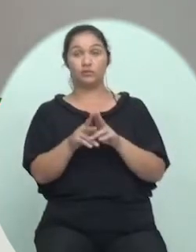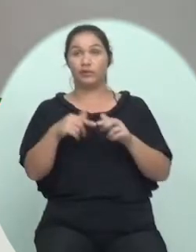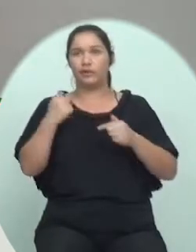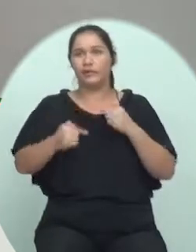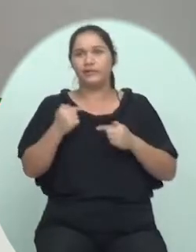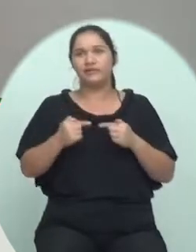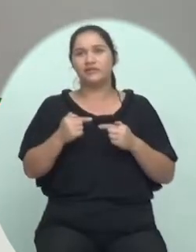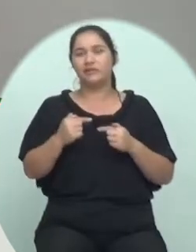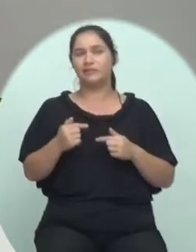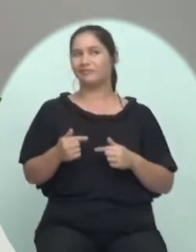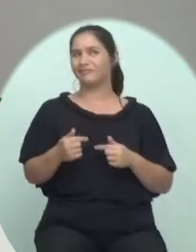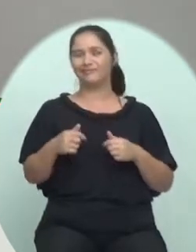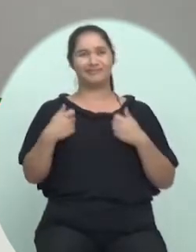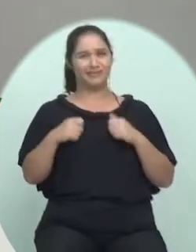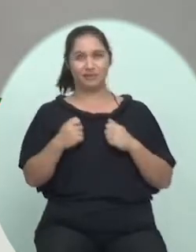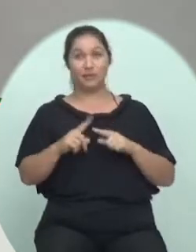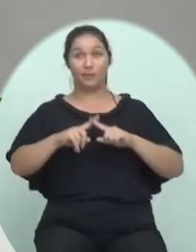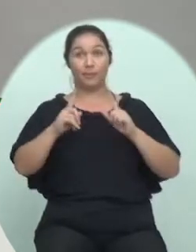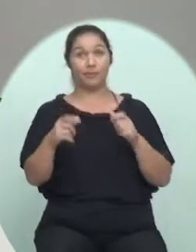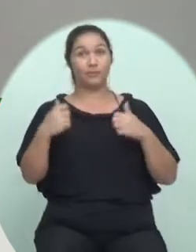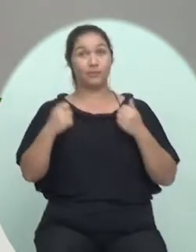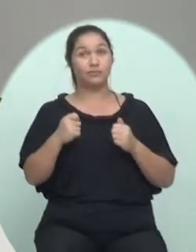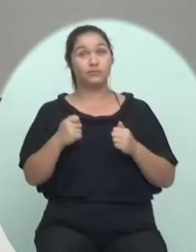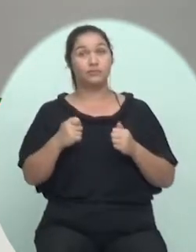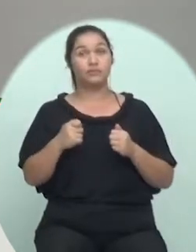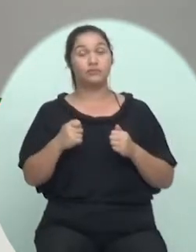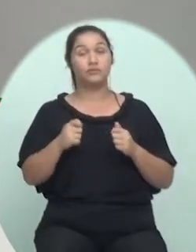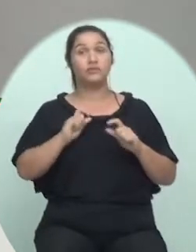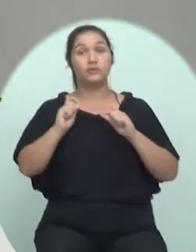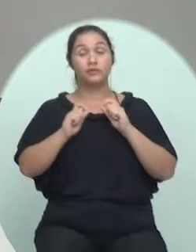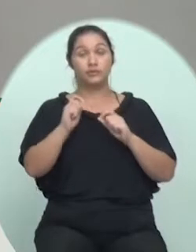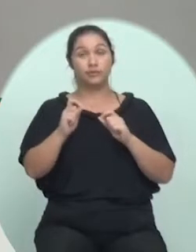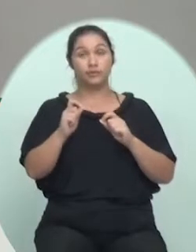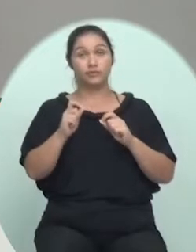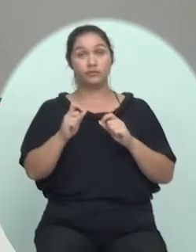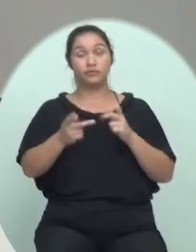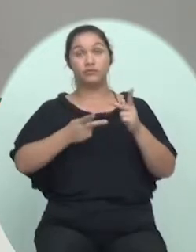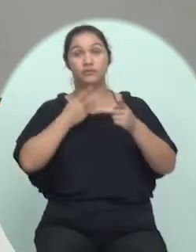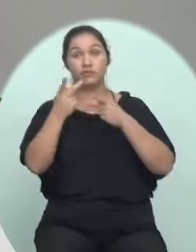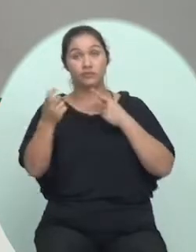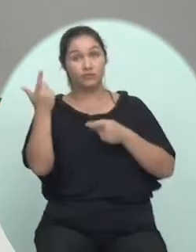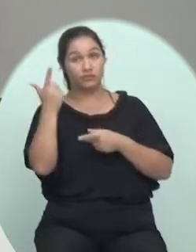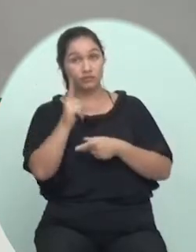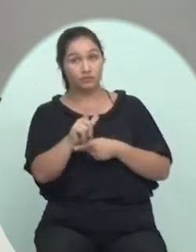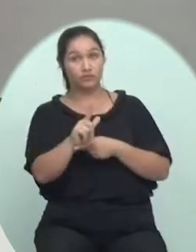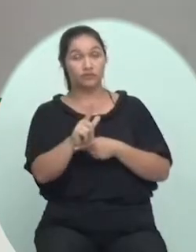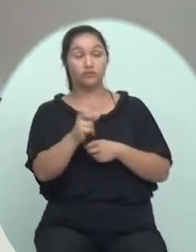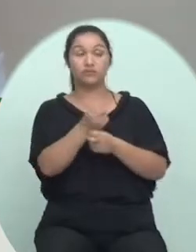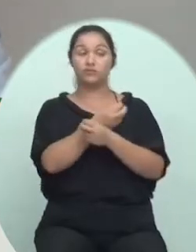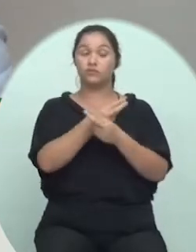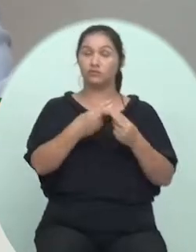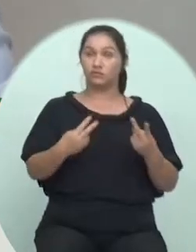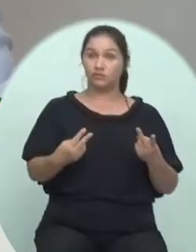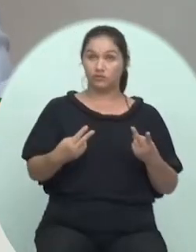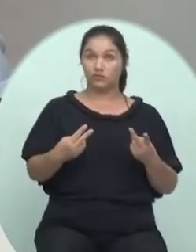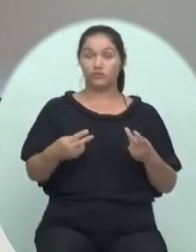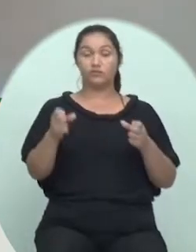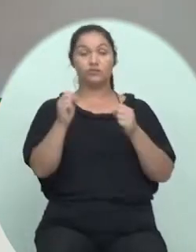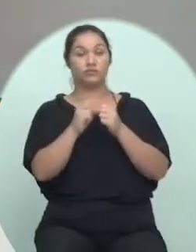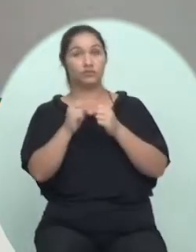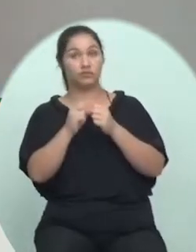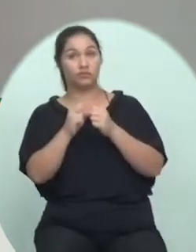importante que a gente frise alguns pontos efetivamente que permite com que as